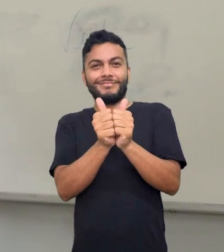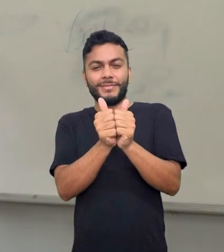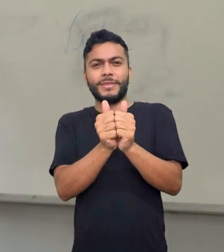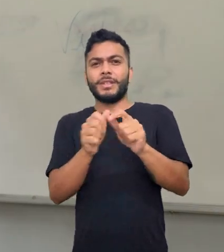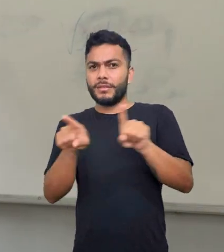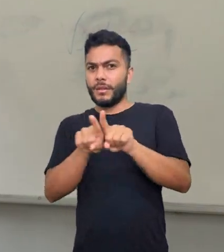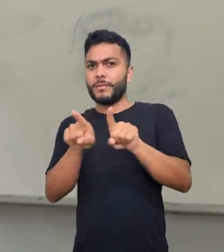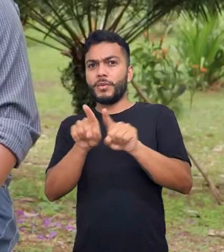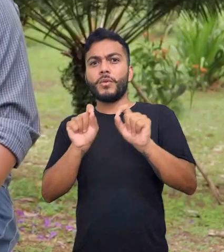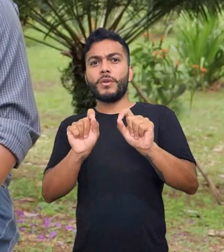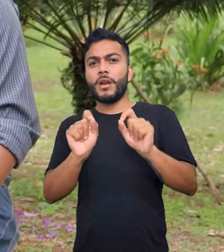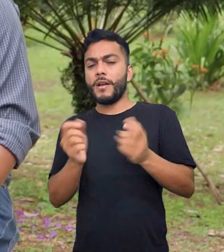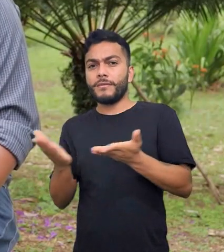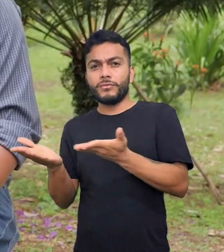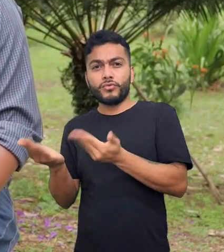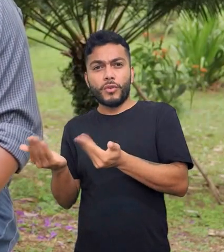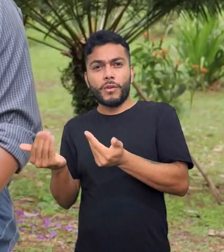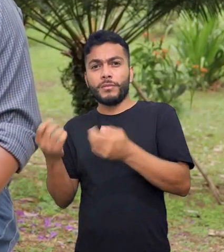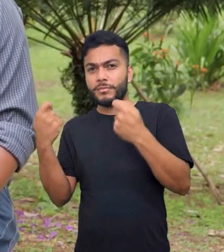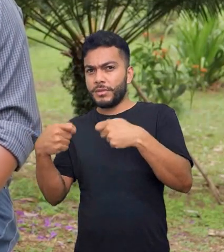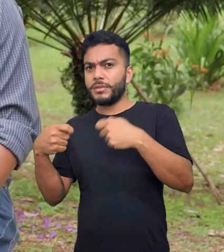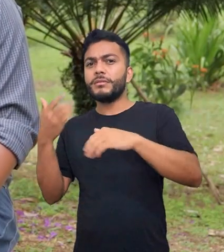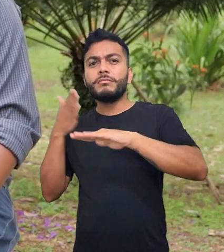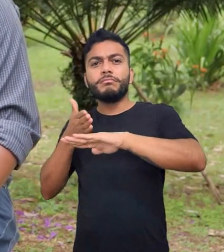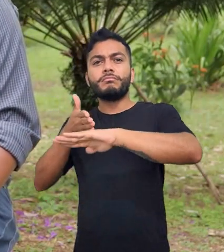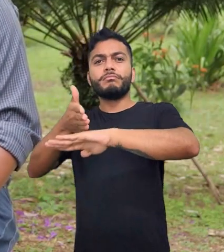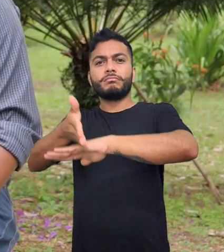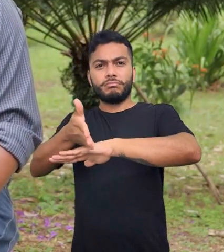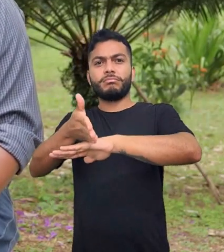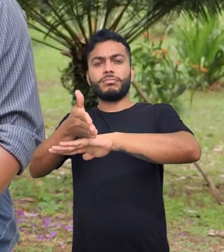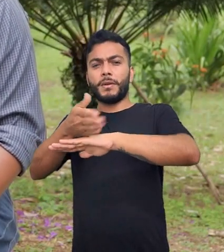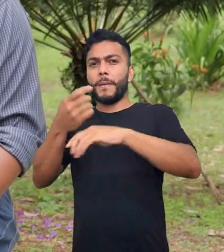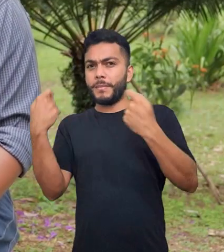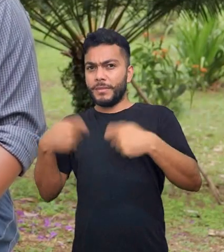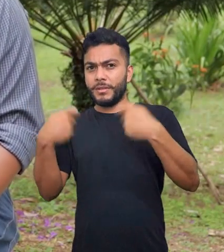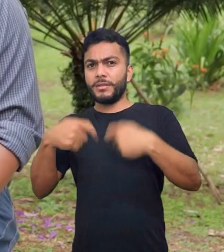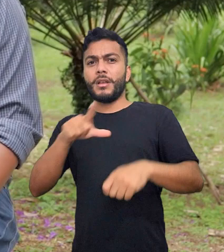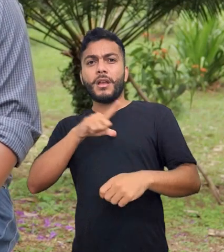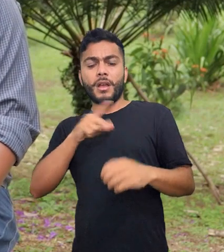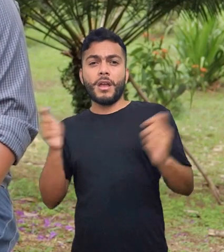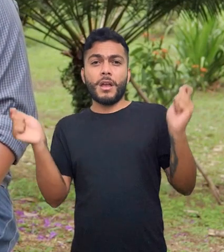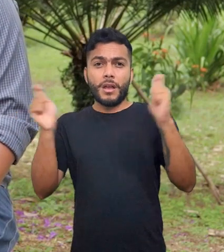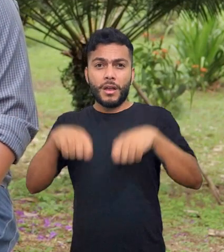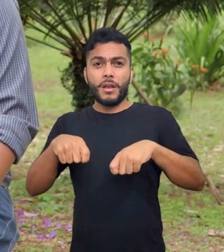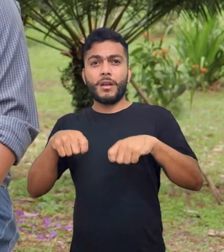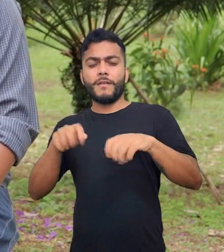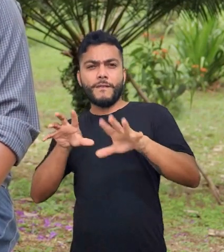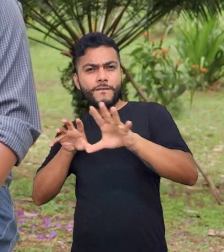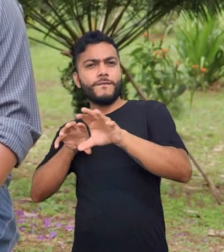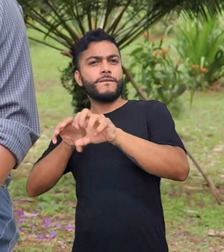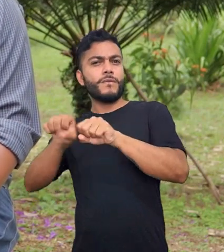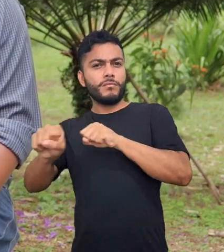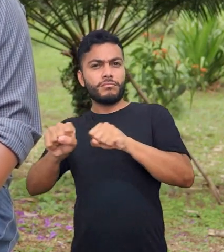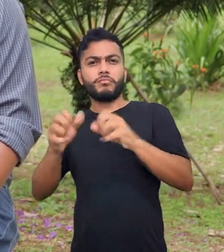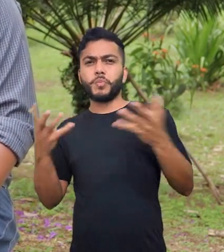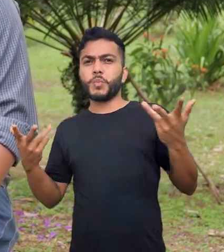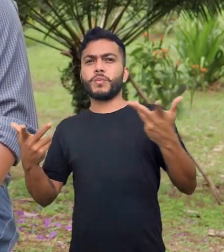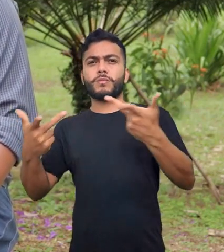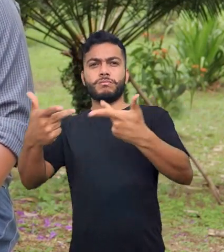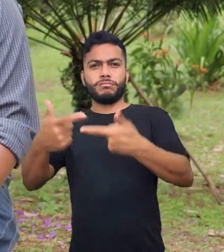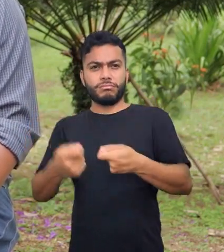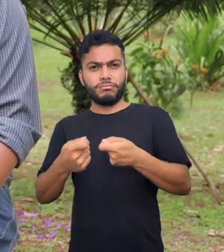juventude precisa estar na universidade, precisa ter possibilidades de formação